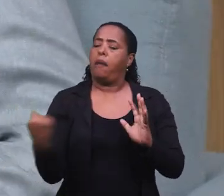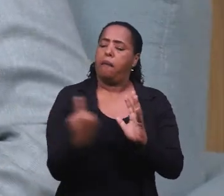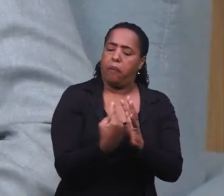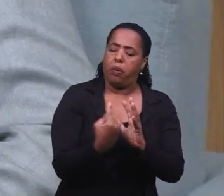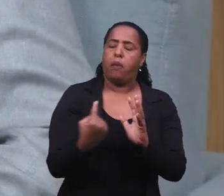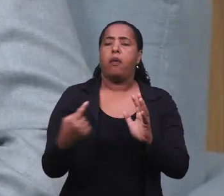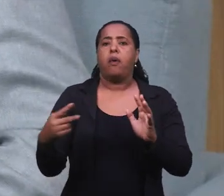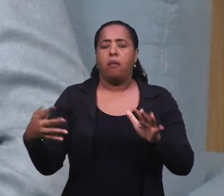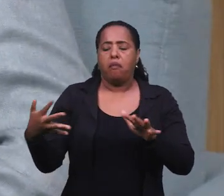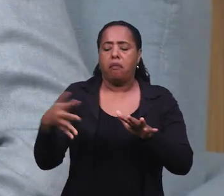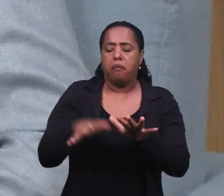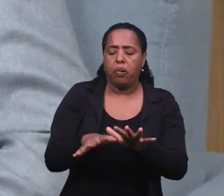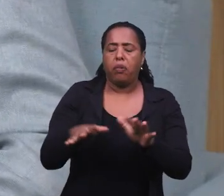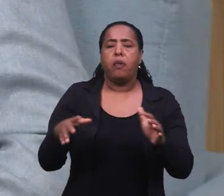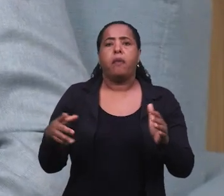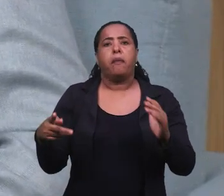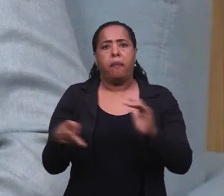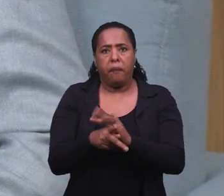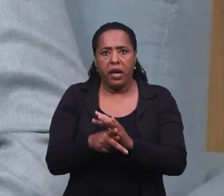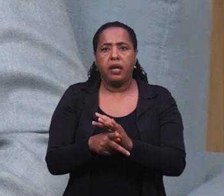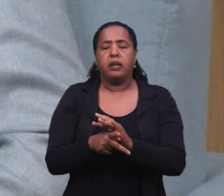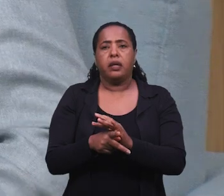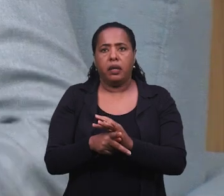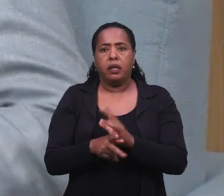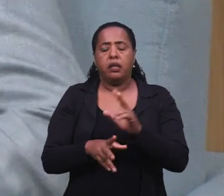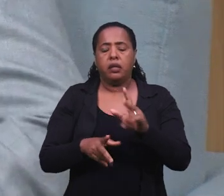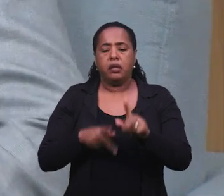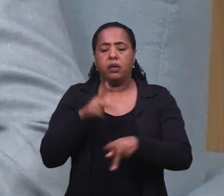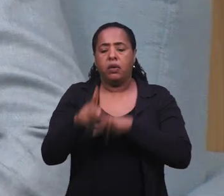conversa, neste quadro que é Conversando com os